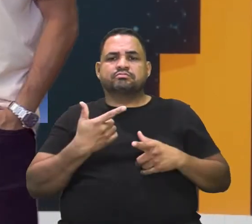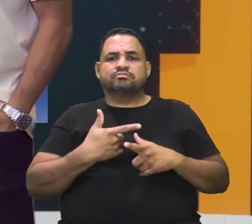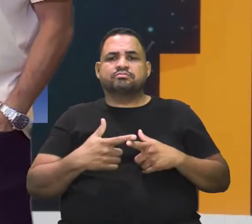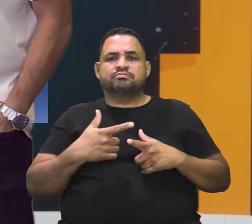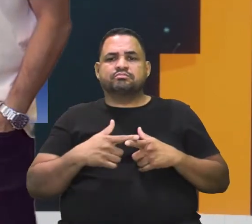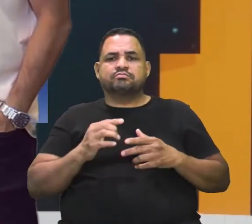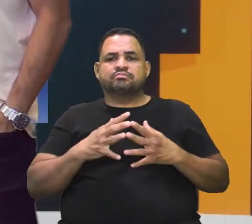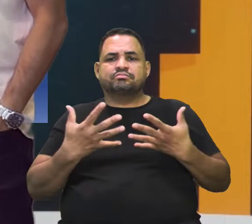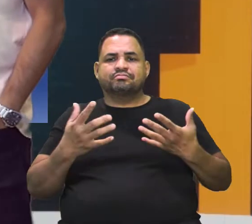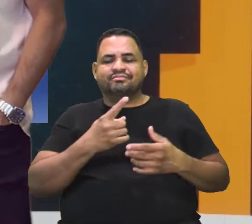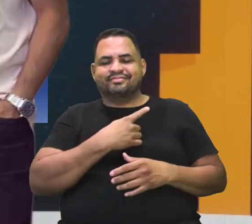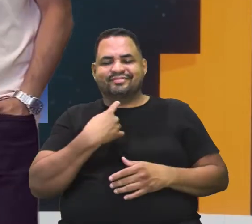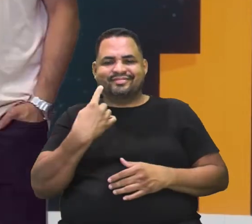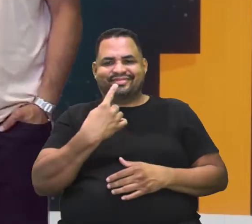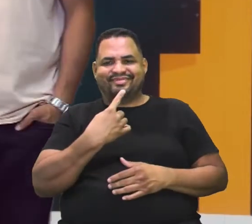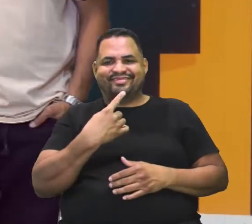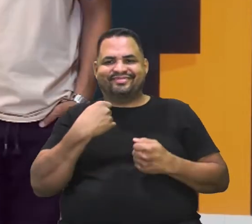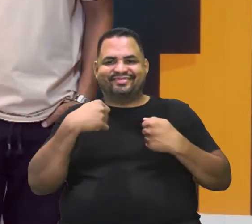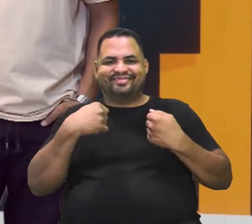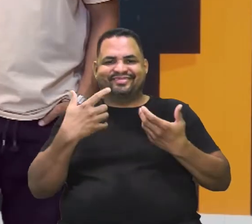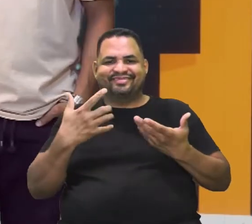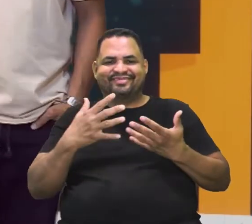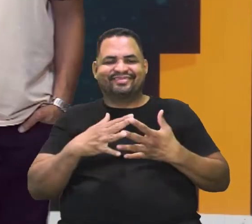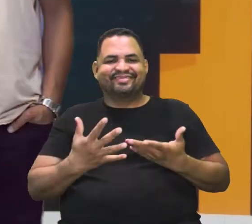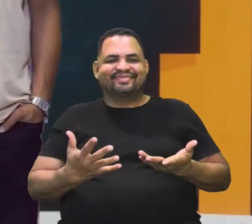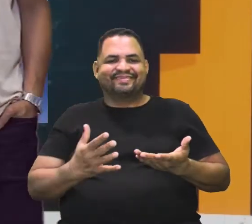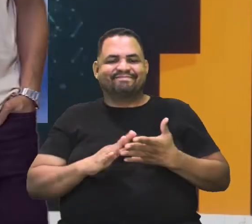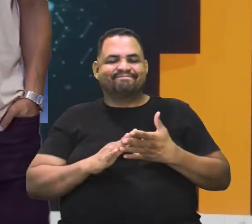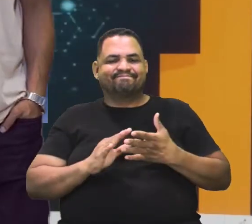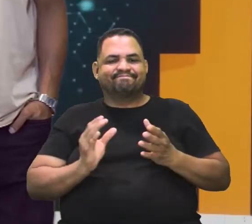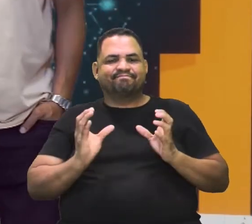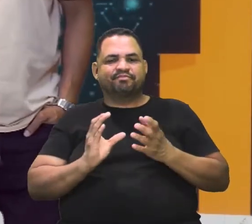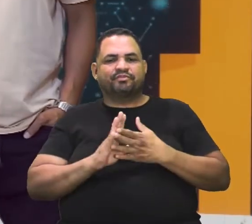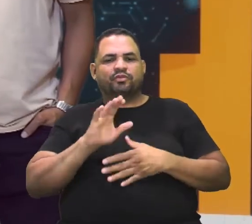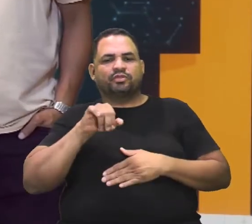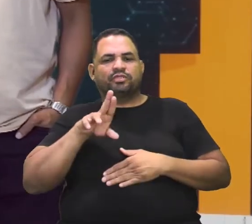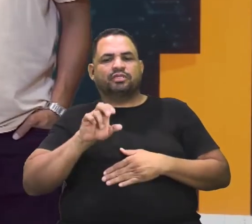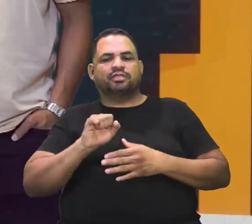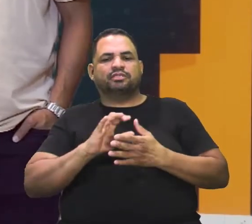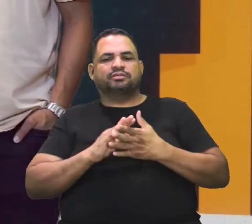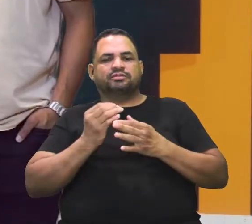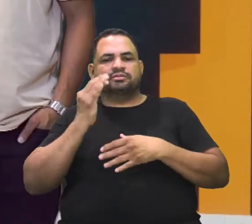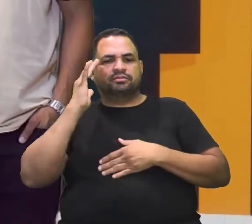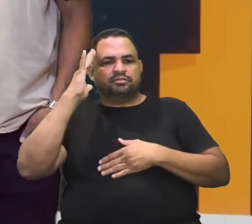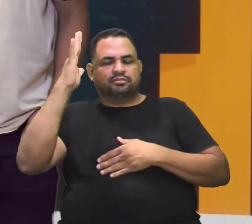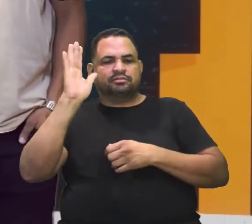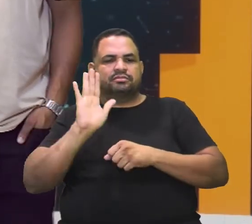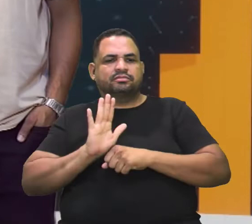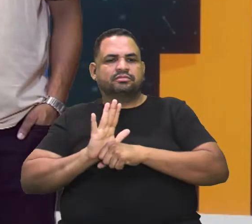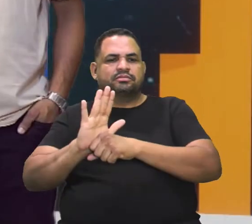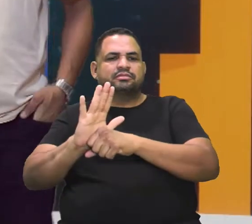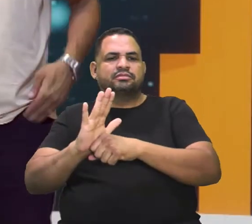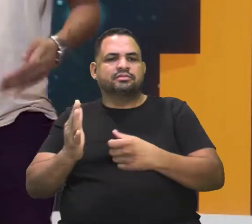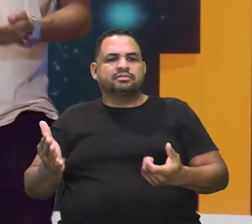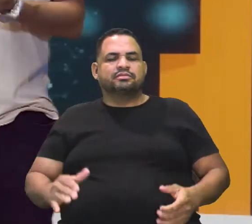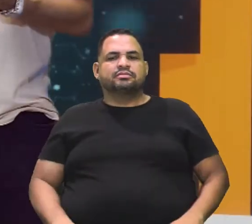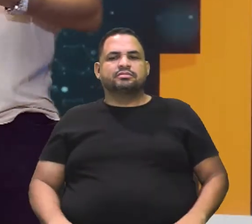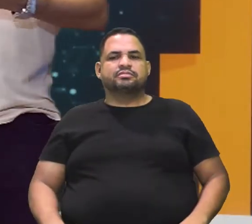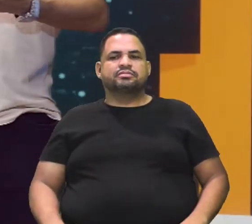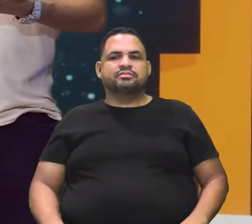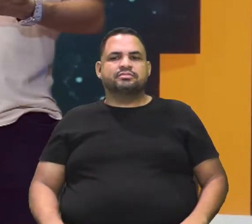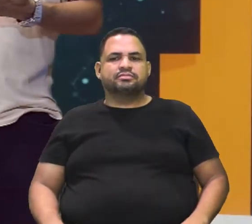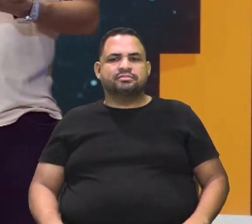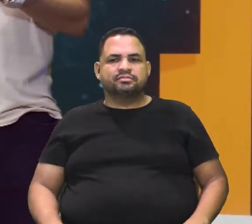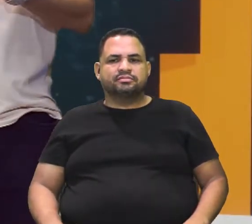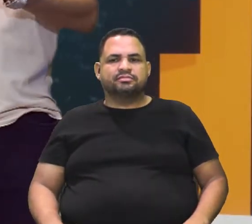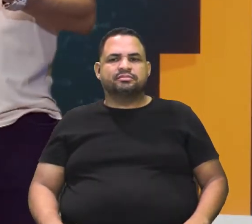problema complexo é nosso também. Essa unidade imaginária, ela veio para contribuir com essa situação. Ela né? elimina